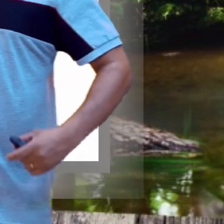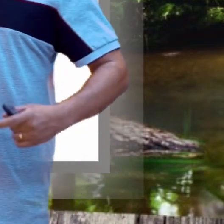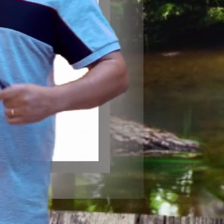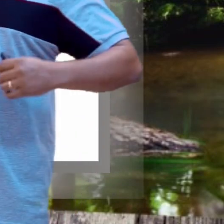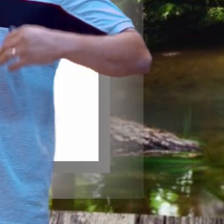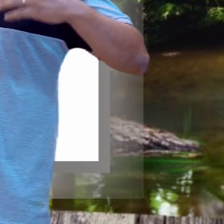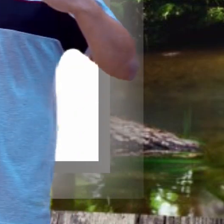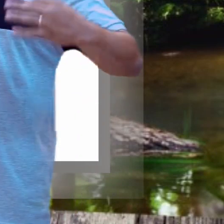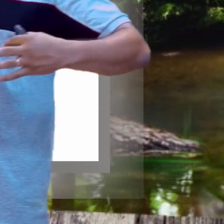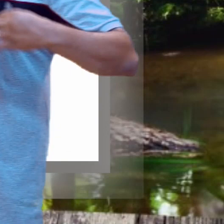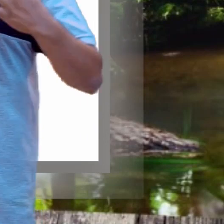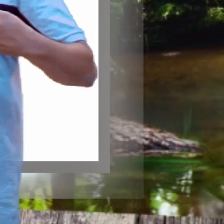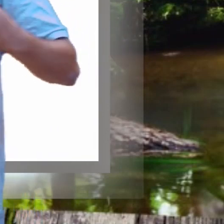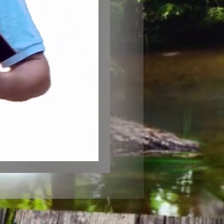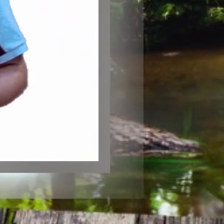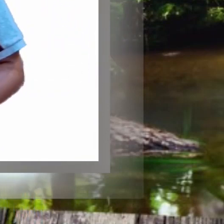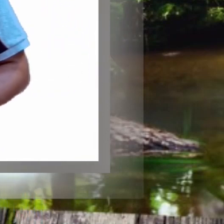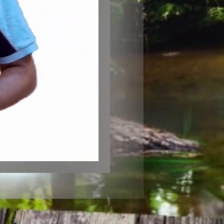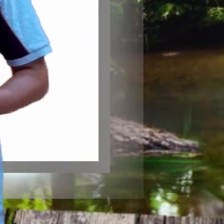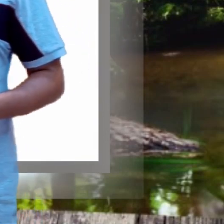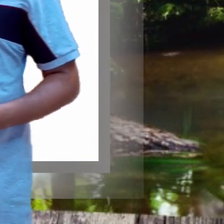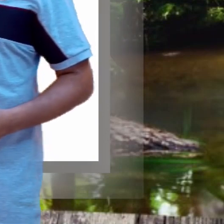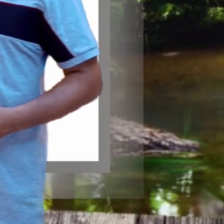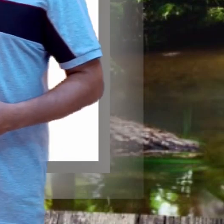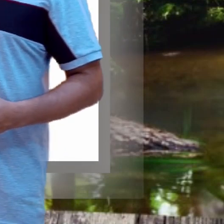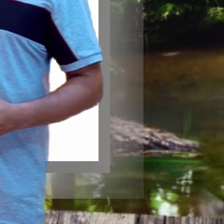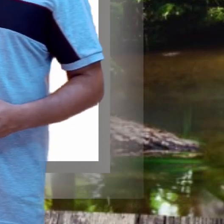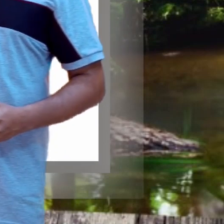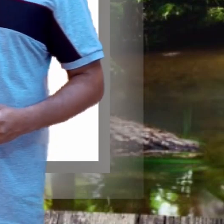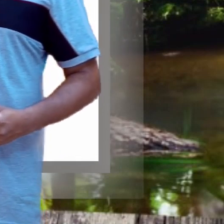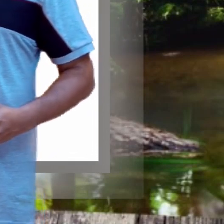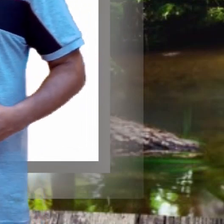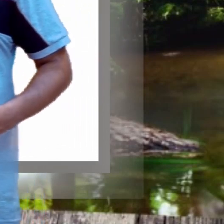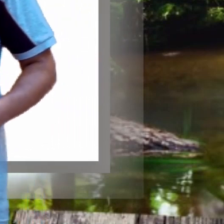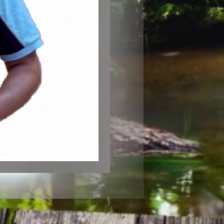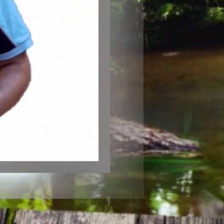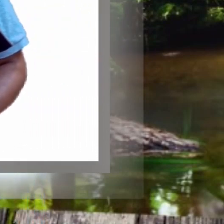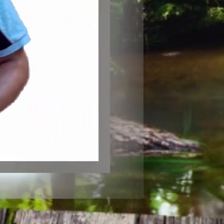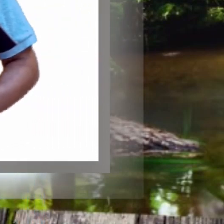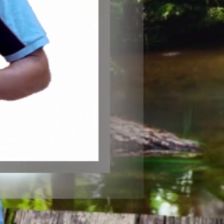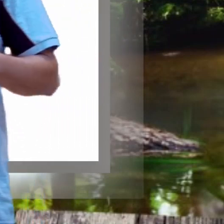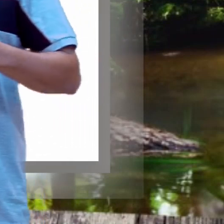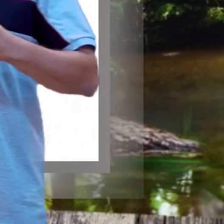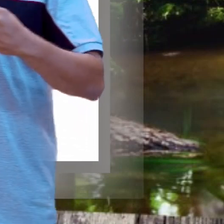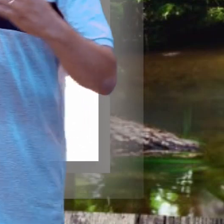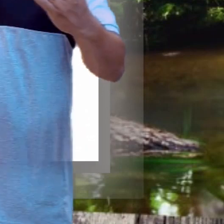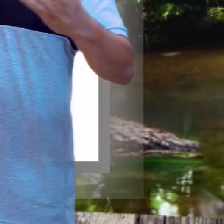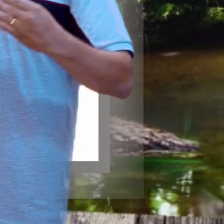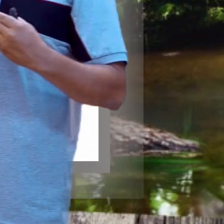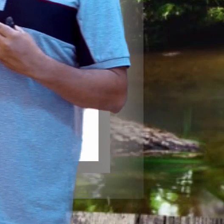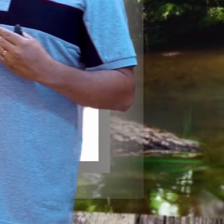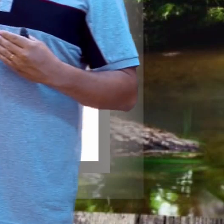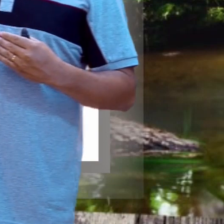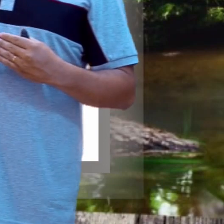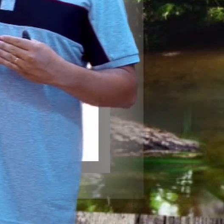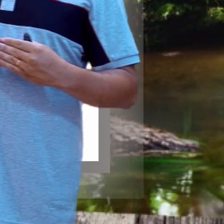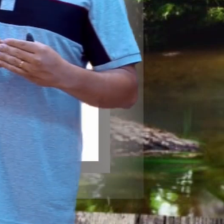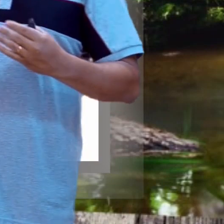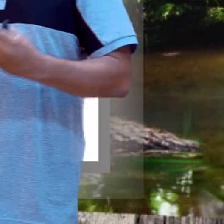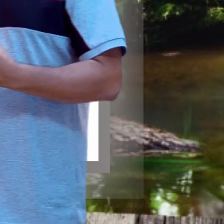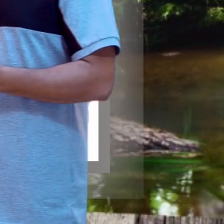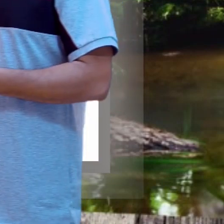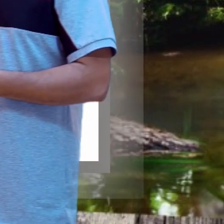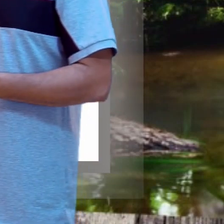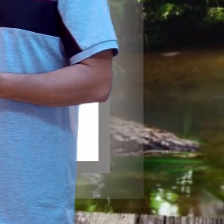vocês percebem que tem uma variação de sinalizadores que, dependendo da célula que fosse ligar